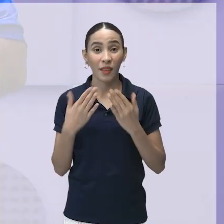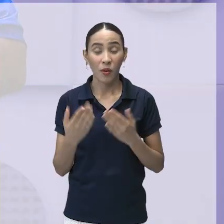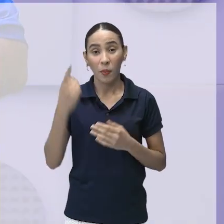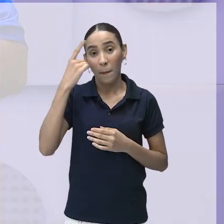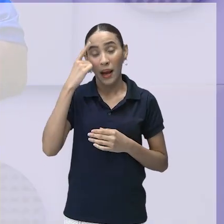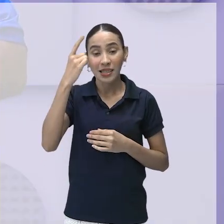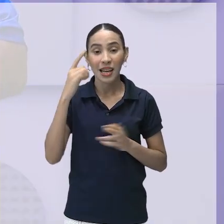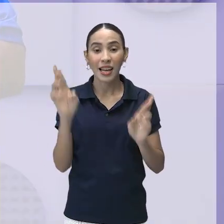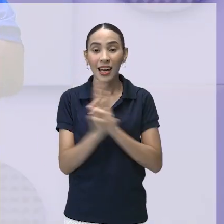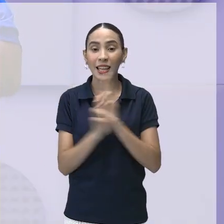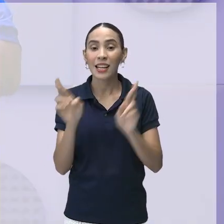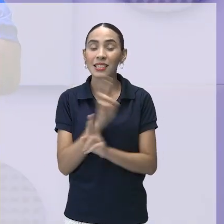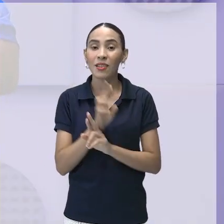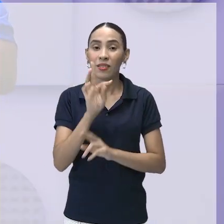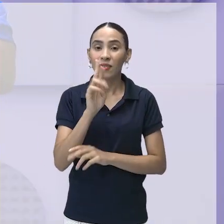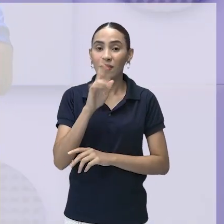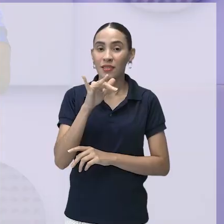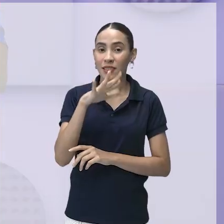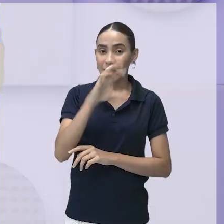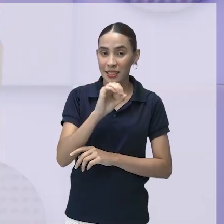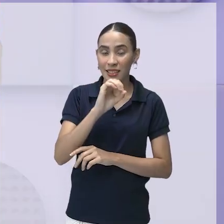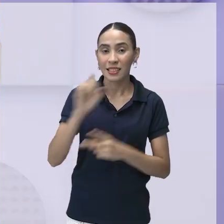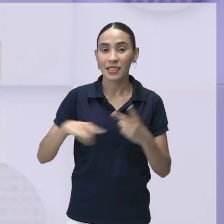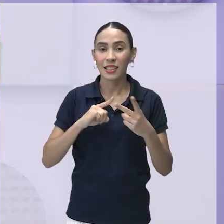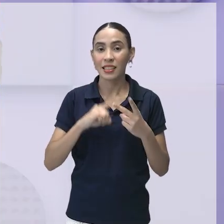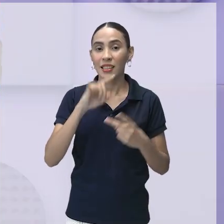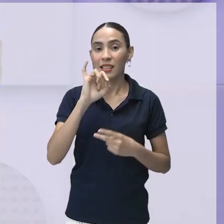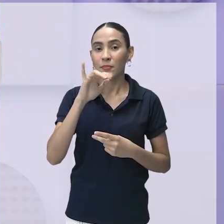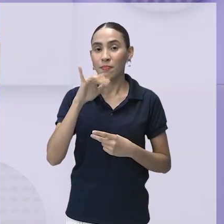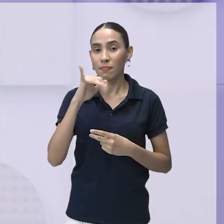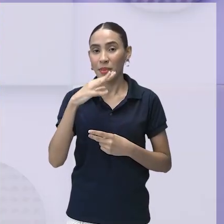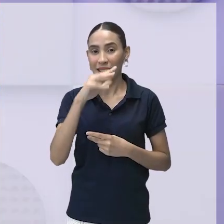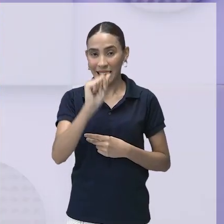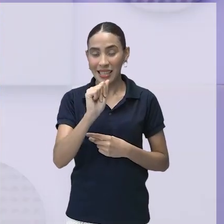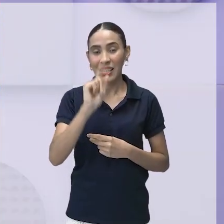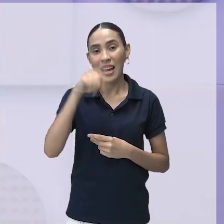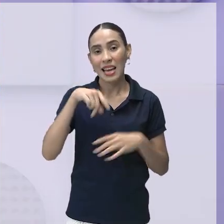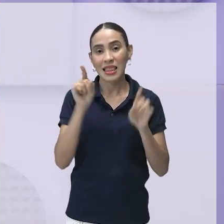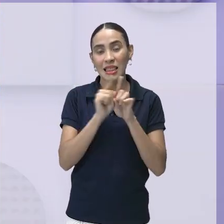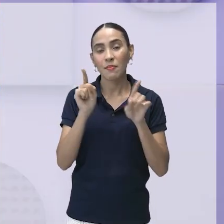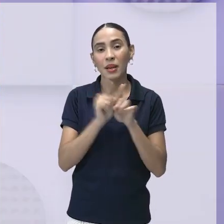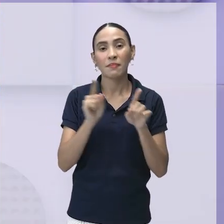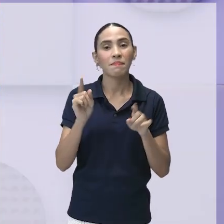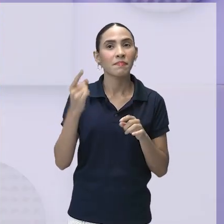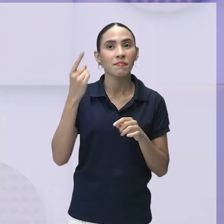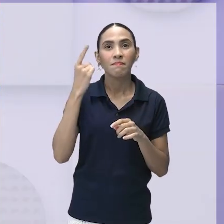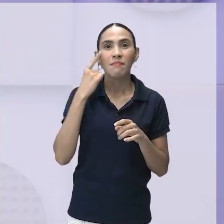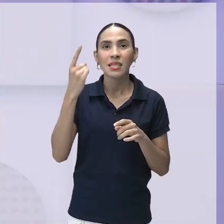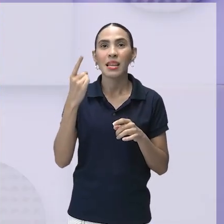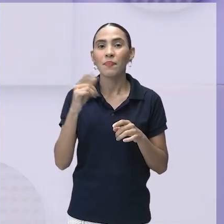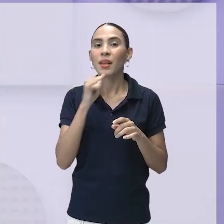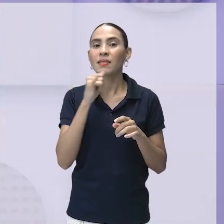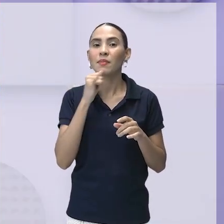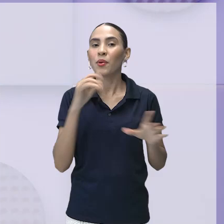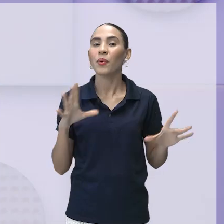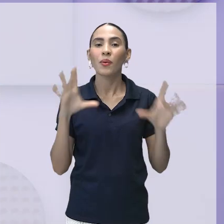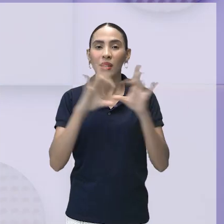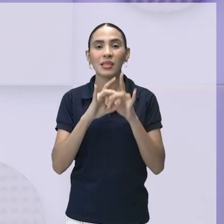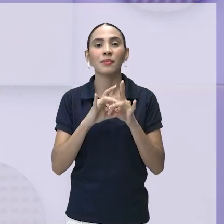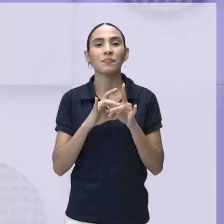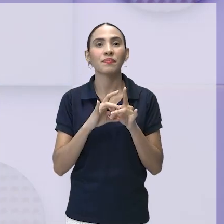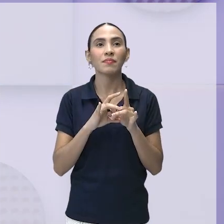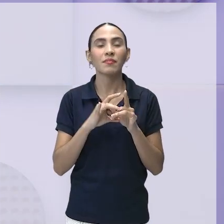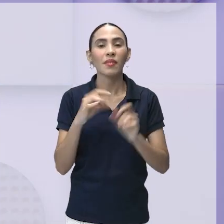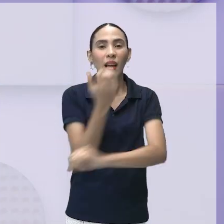Pensar essa relação entre transcendência e imanência é também pensar nessa conexão que, por exemplo,